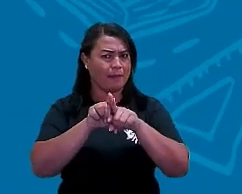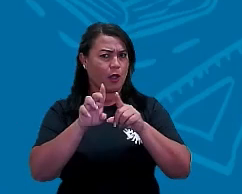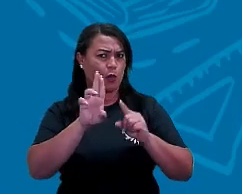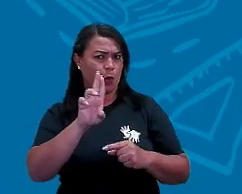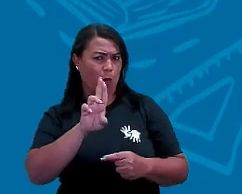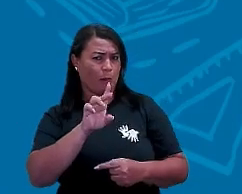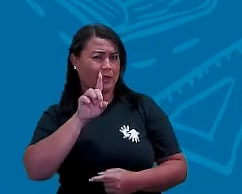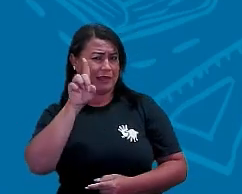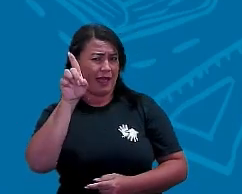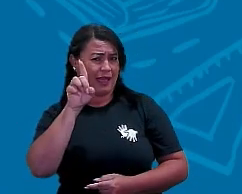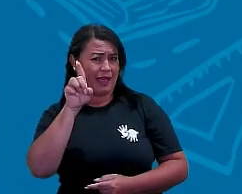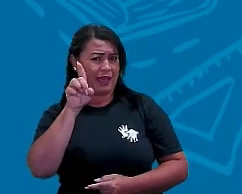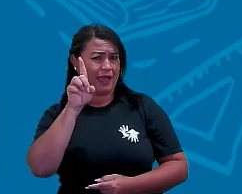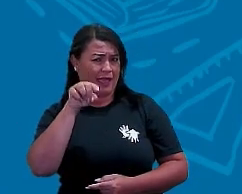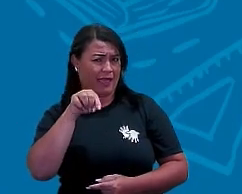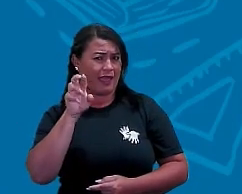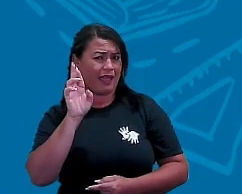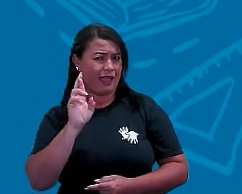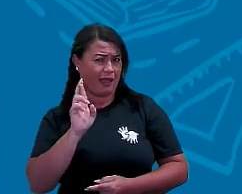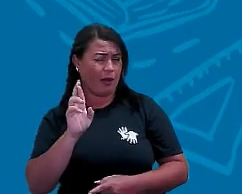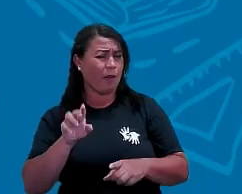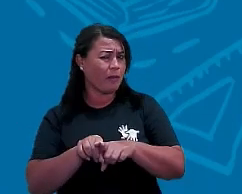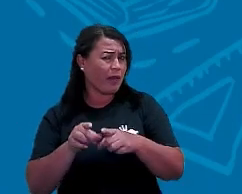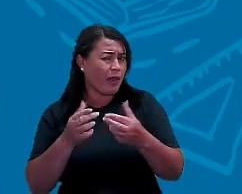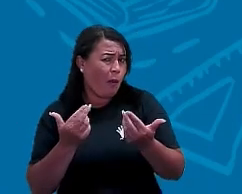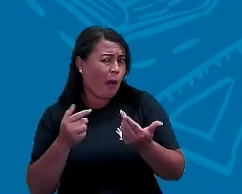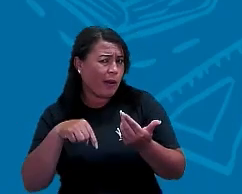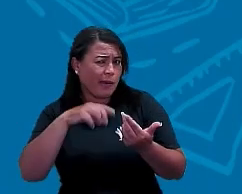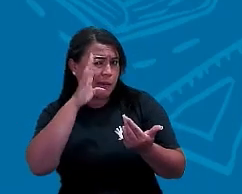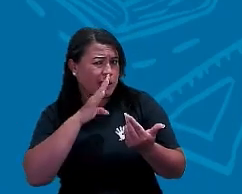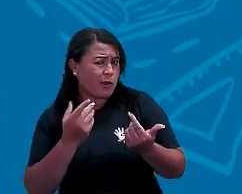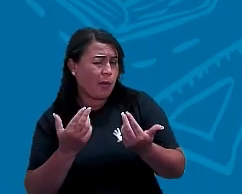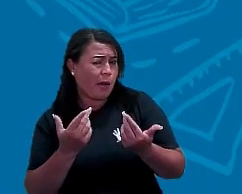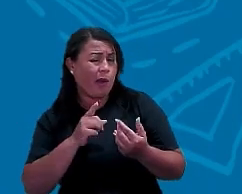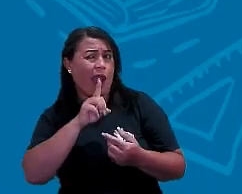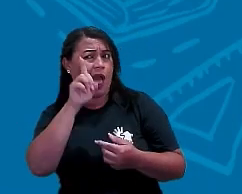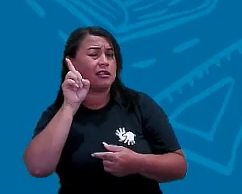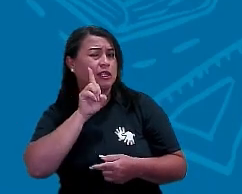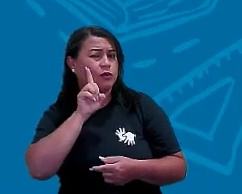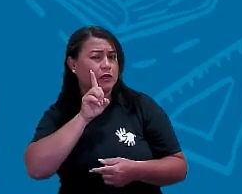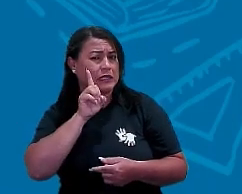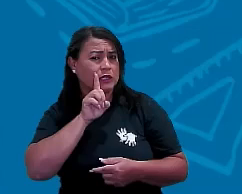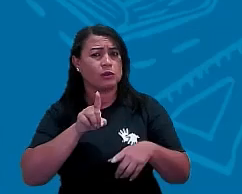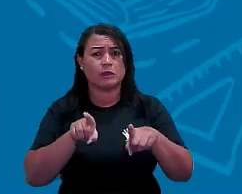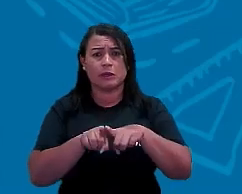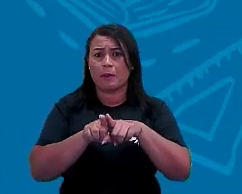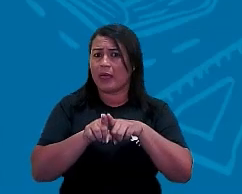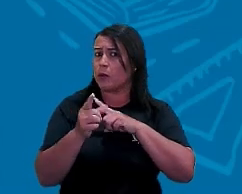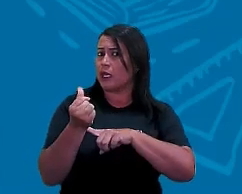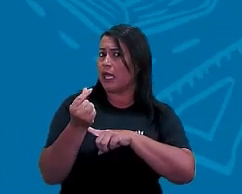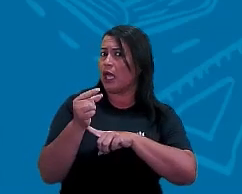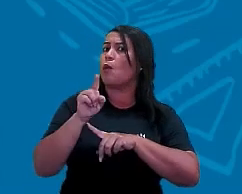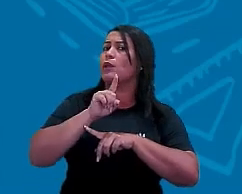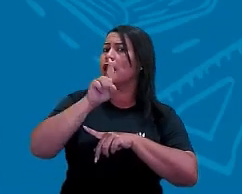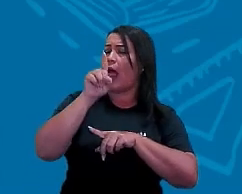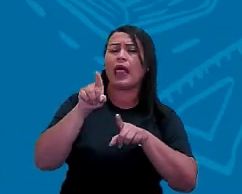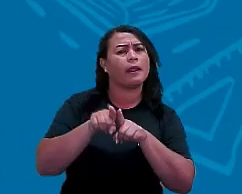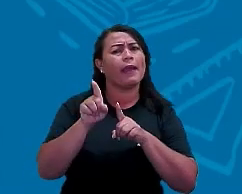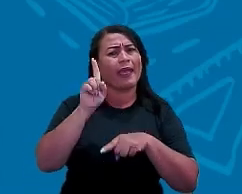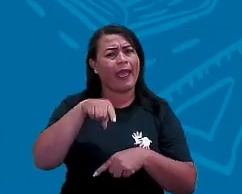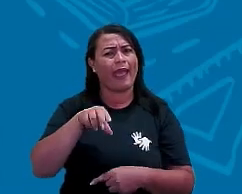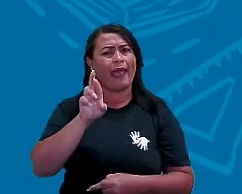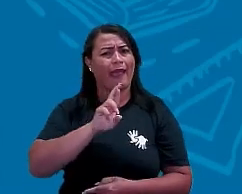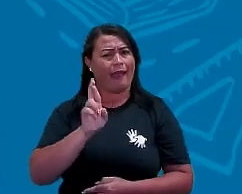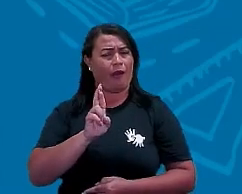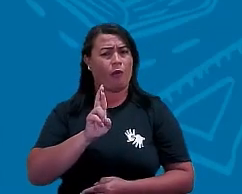o dinheiro de lá de real também? Será que lá nos Estados Unidos eu vou chamar o dinheiro de lá de real